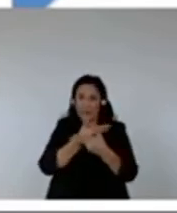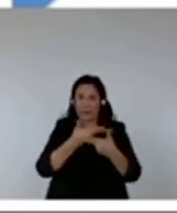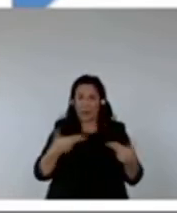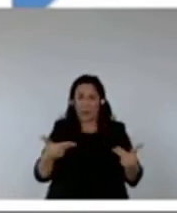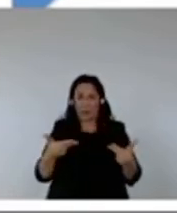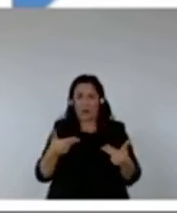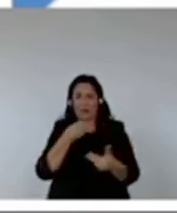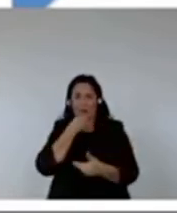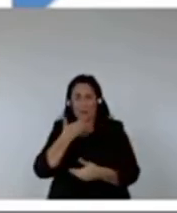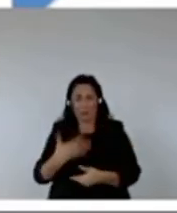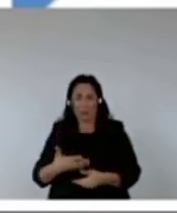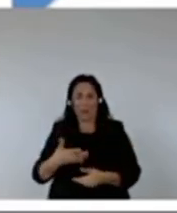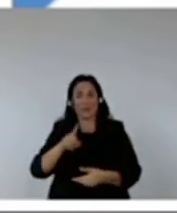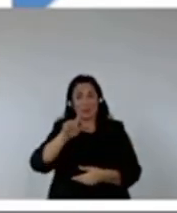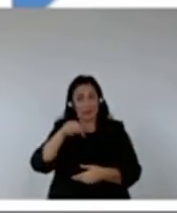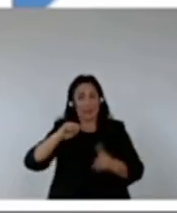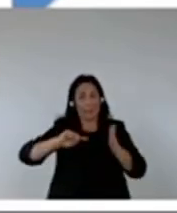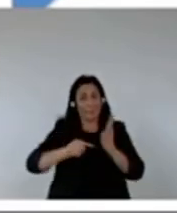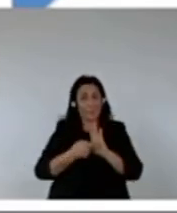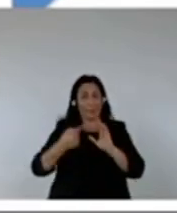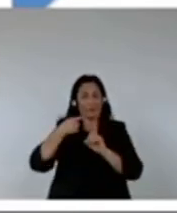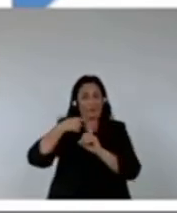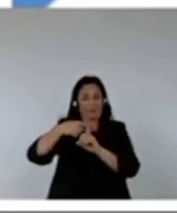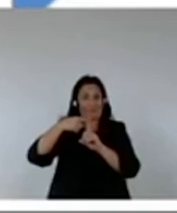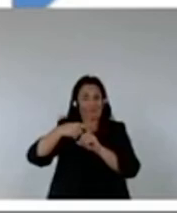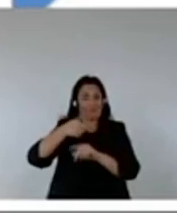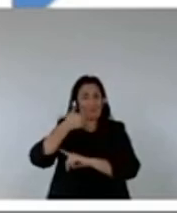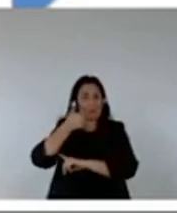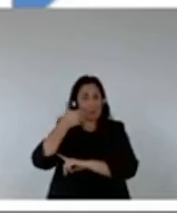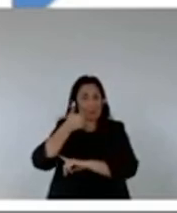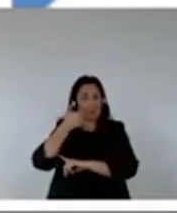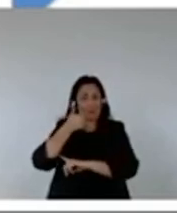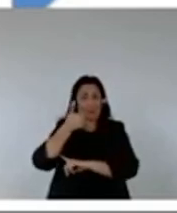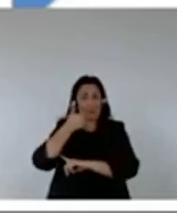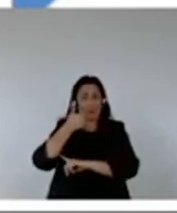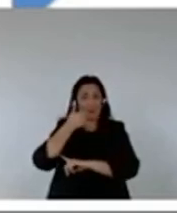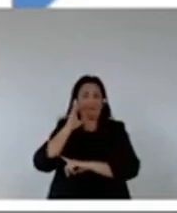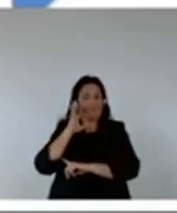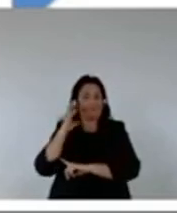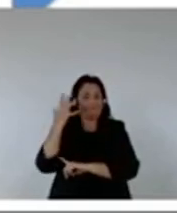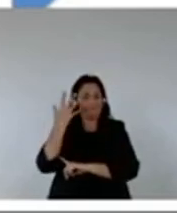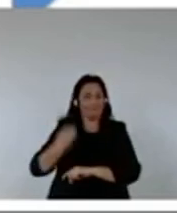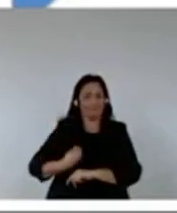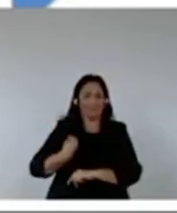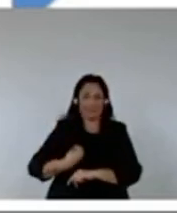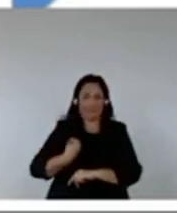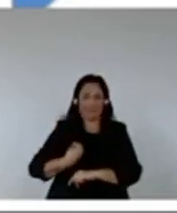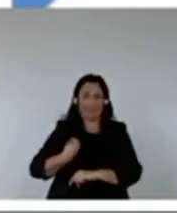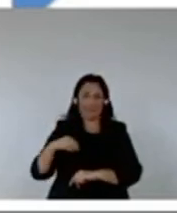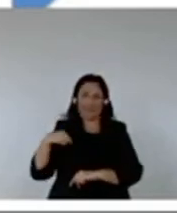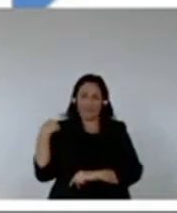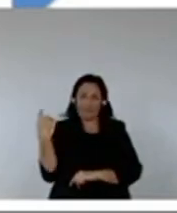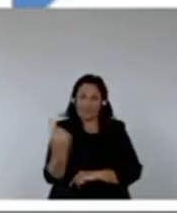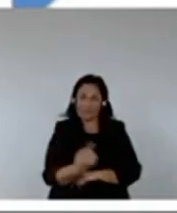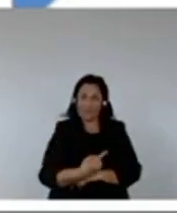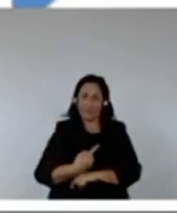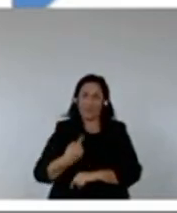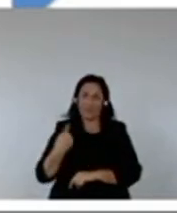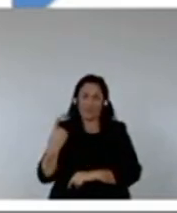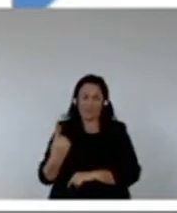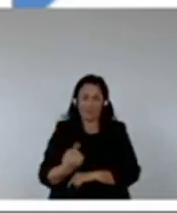coisa positiva que aconteceu na vida da gente. E, por fim,